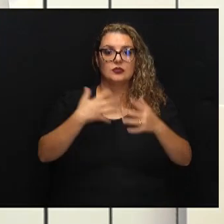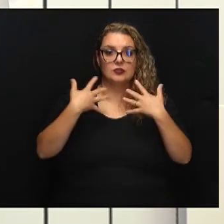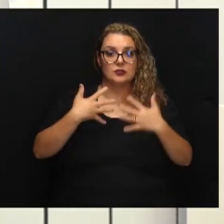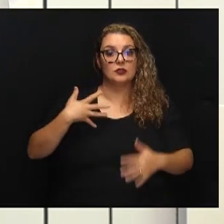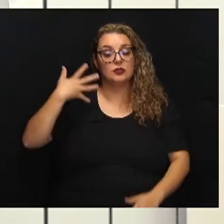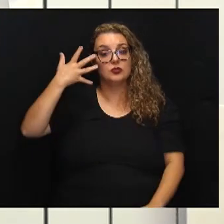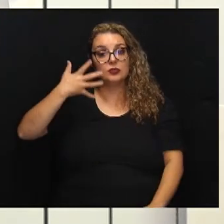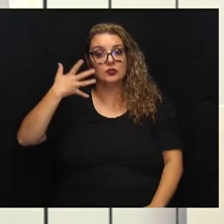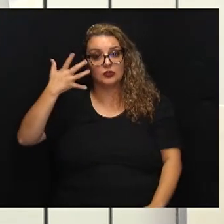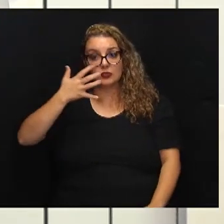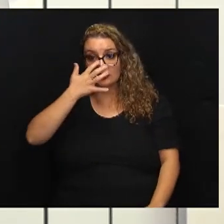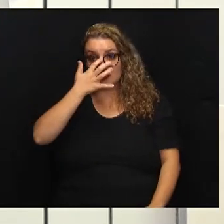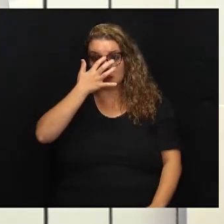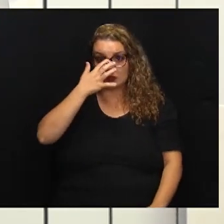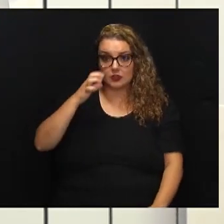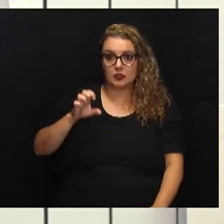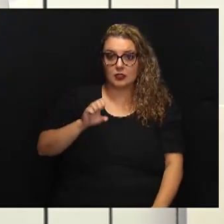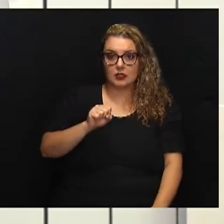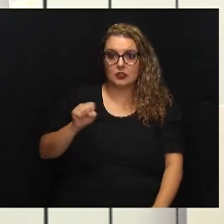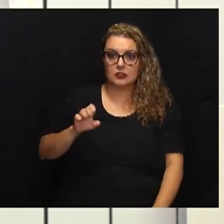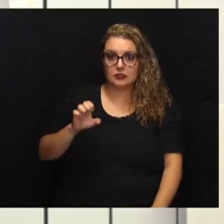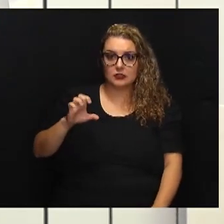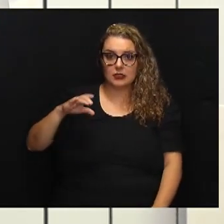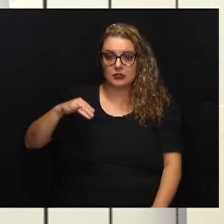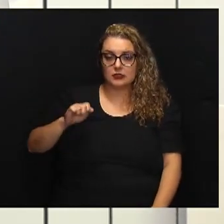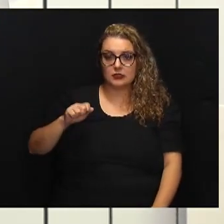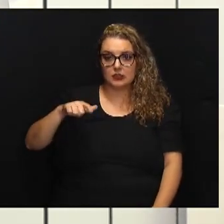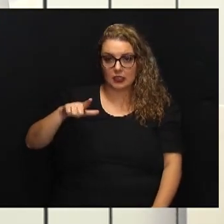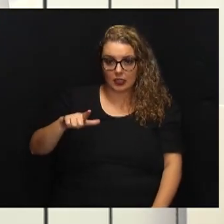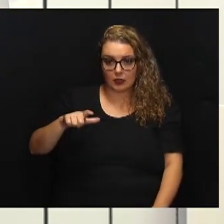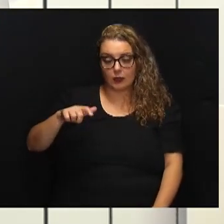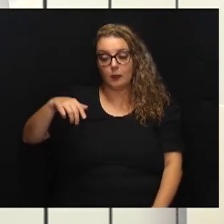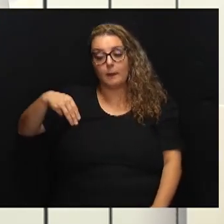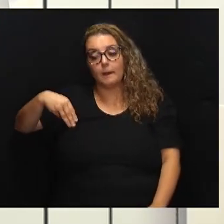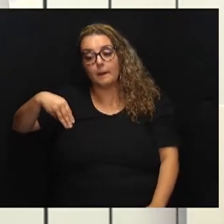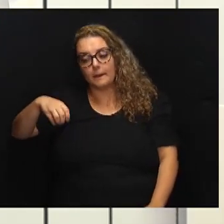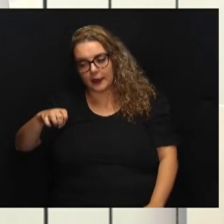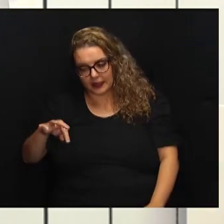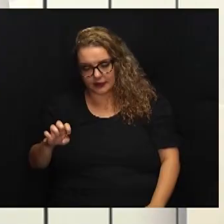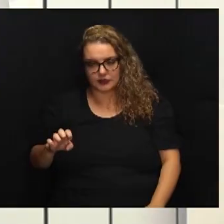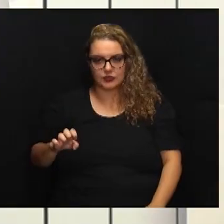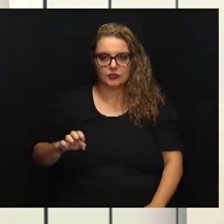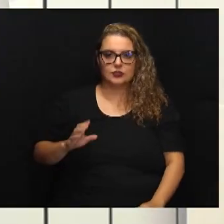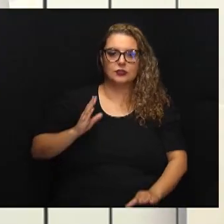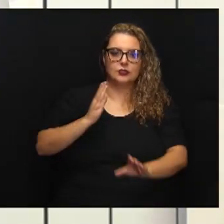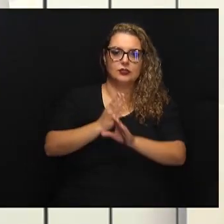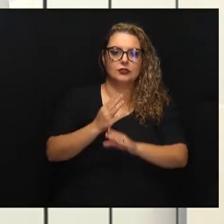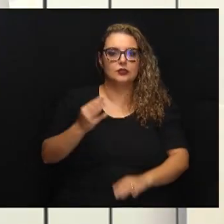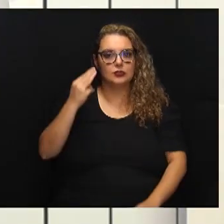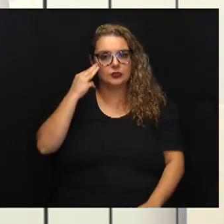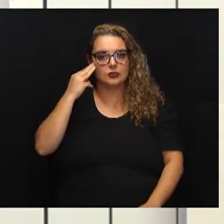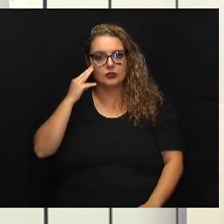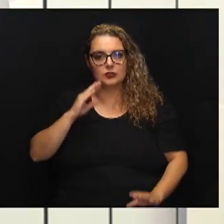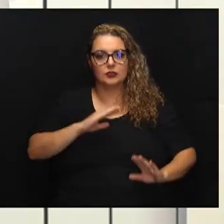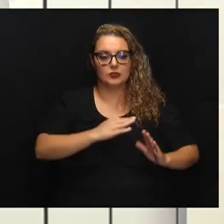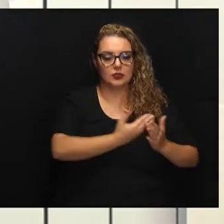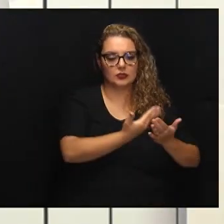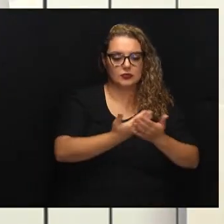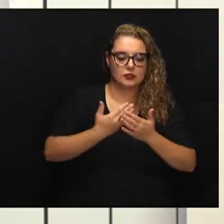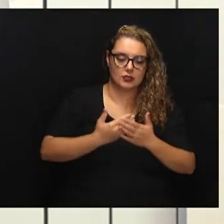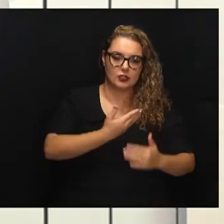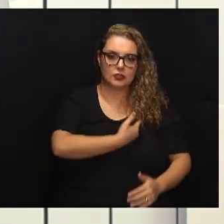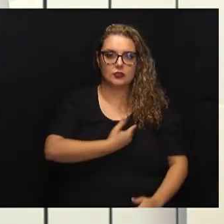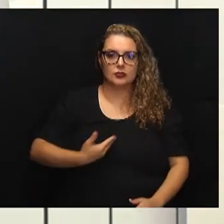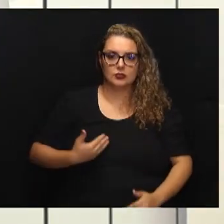palestra Essencialmente, Encontro sobre Saúde Mental, oferecida pela Escola de Governo e Desenvolvimento